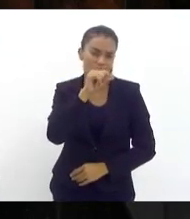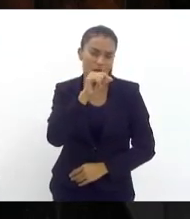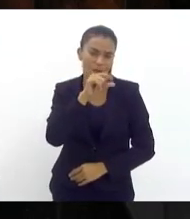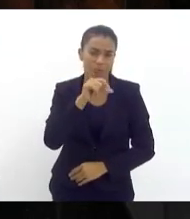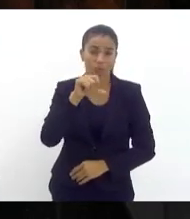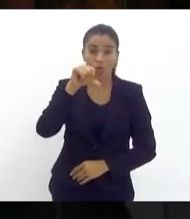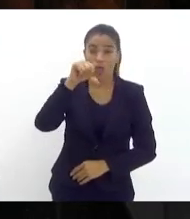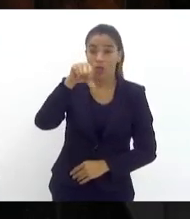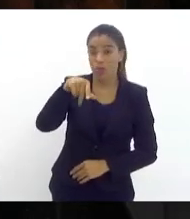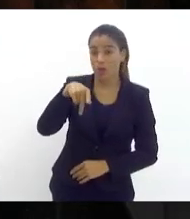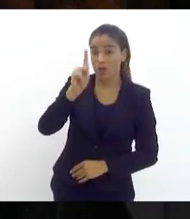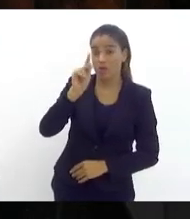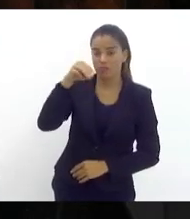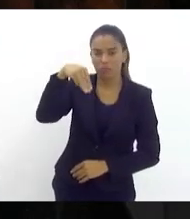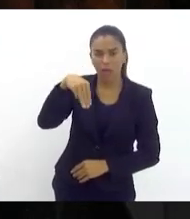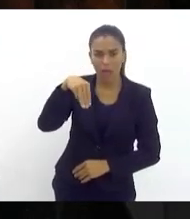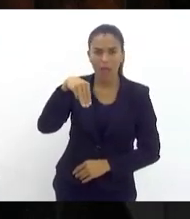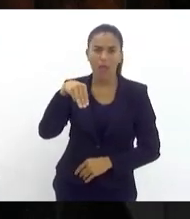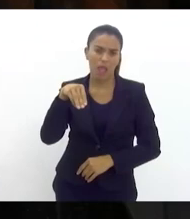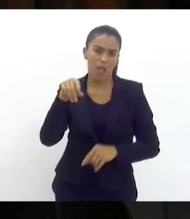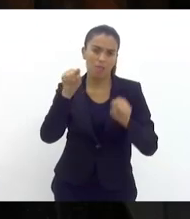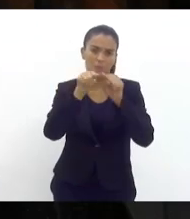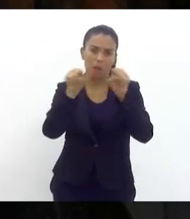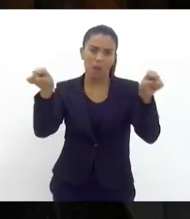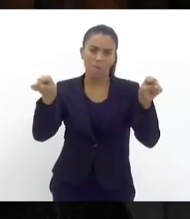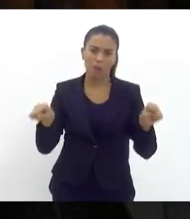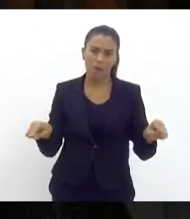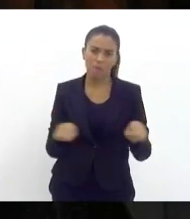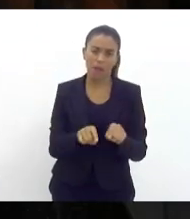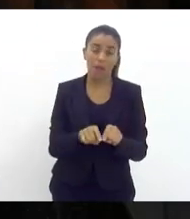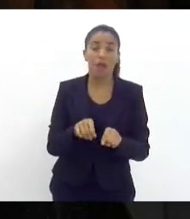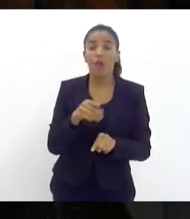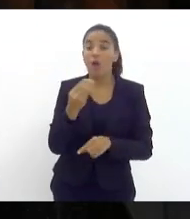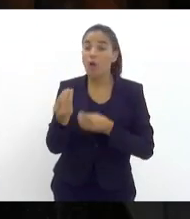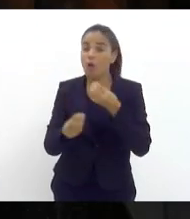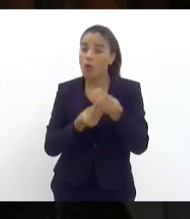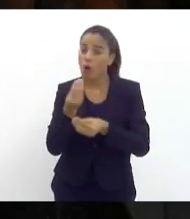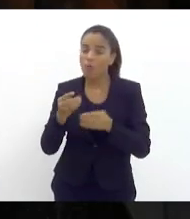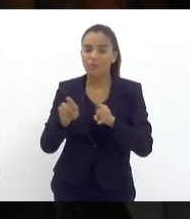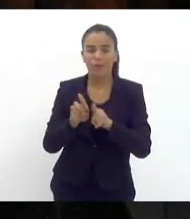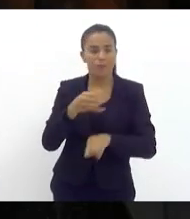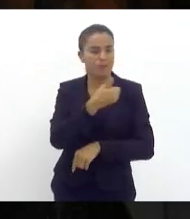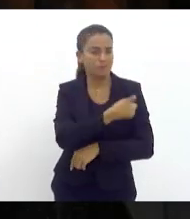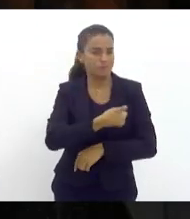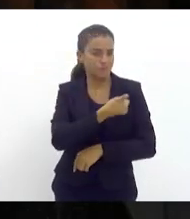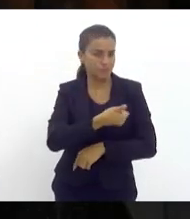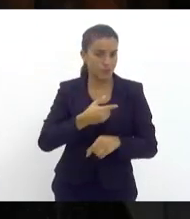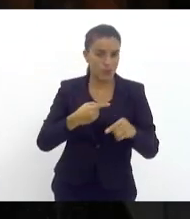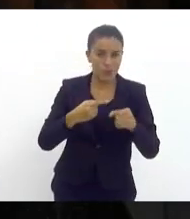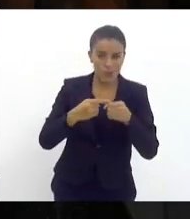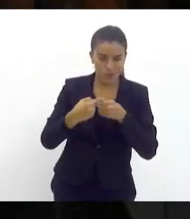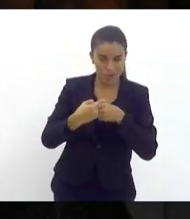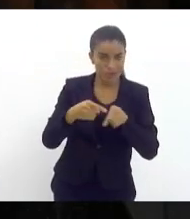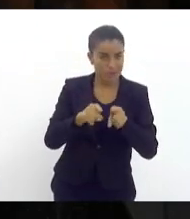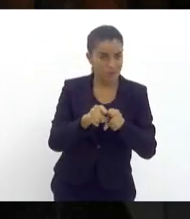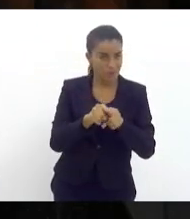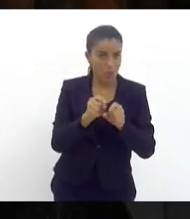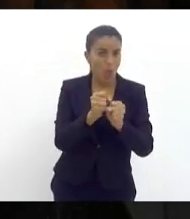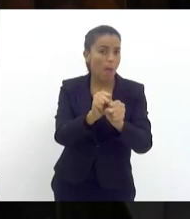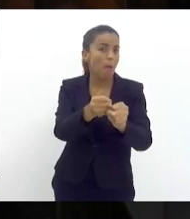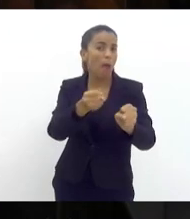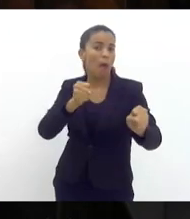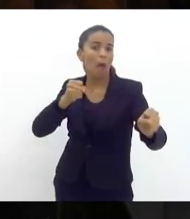nove quilômetros quadrados a dimensão do Município de São João de Meriti que também não é